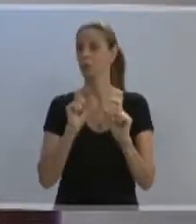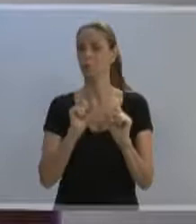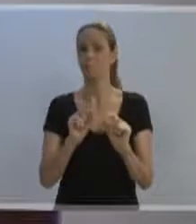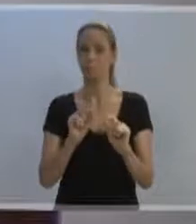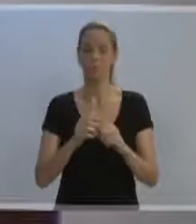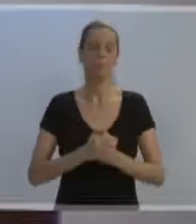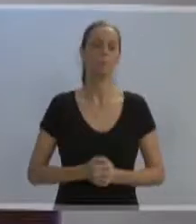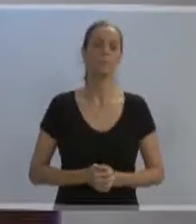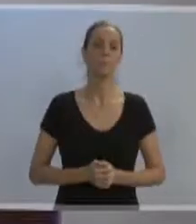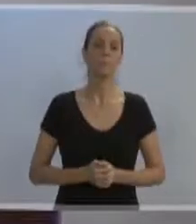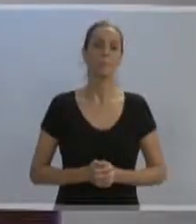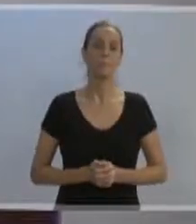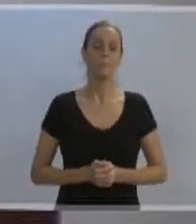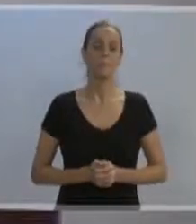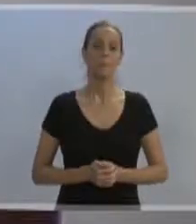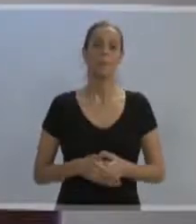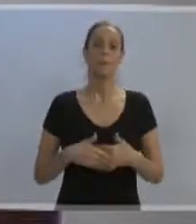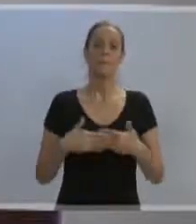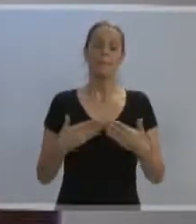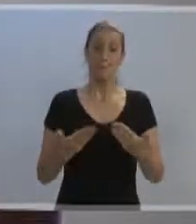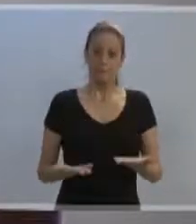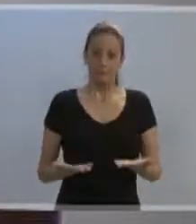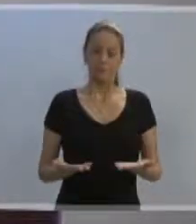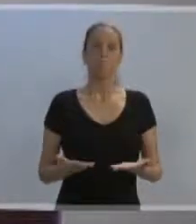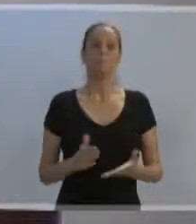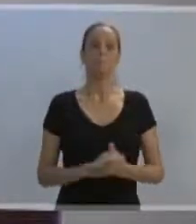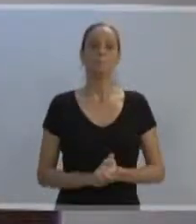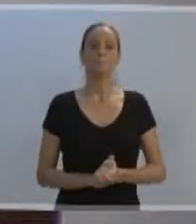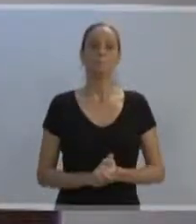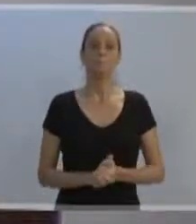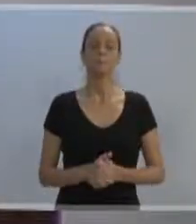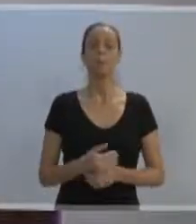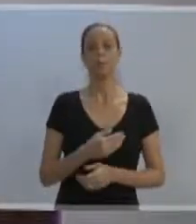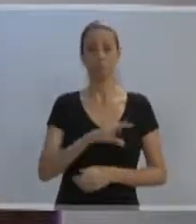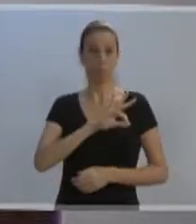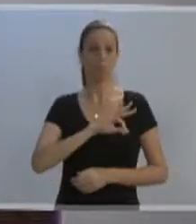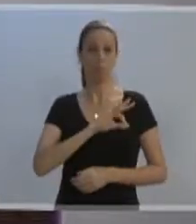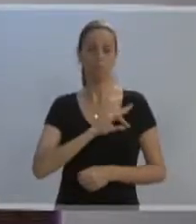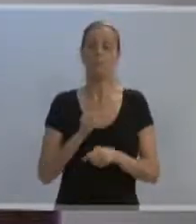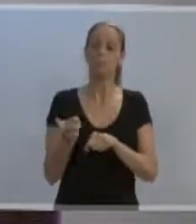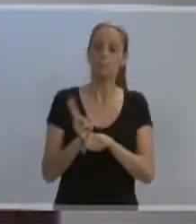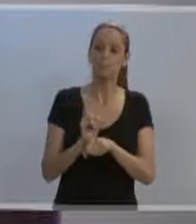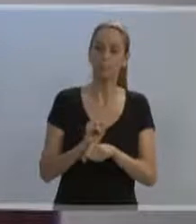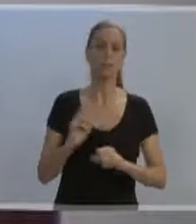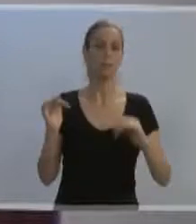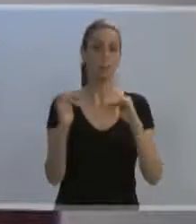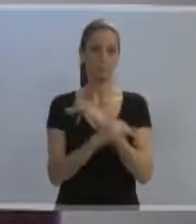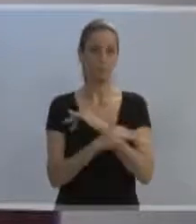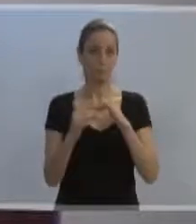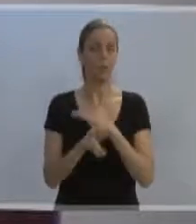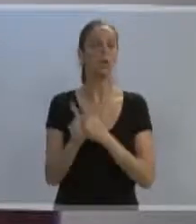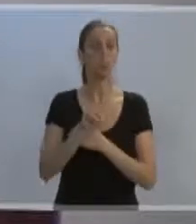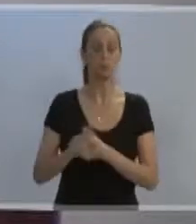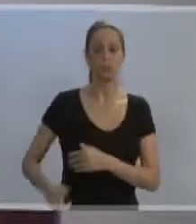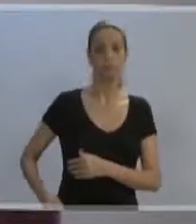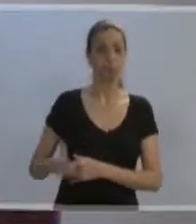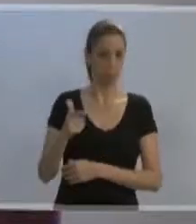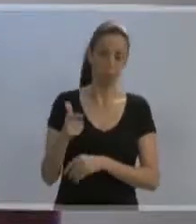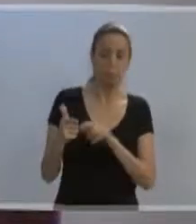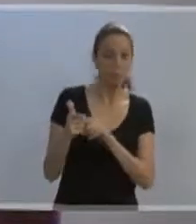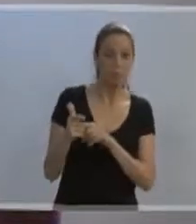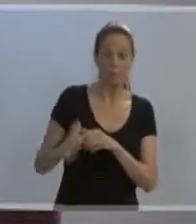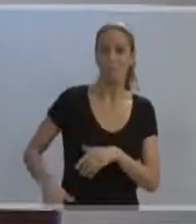os nossos colegas é fazendo a fiscalização de trânsito com radar parado na via